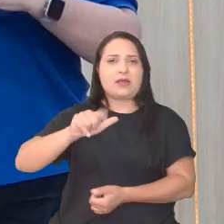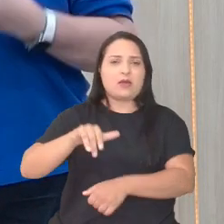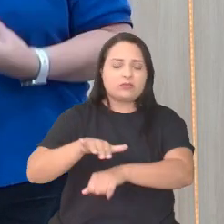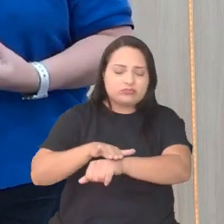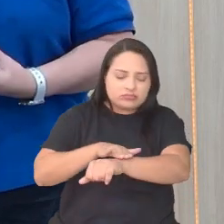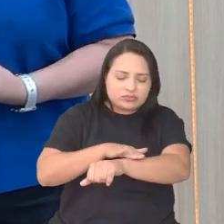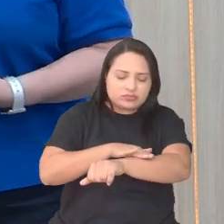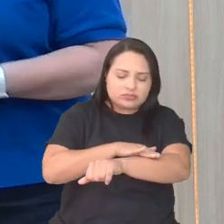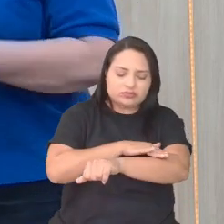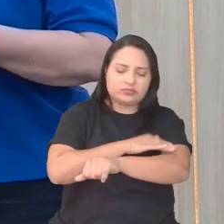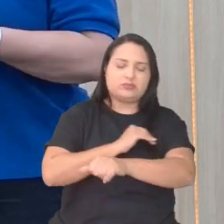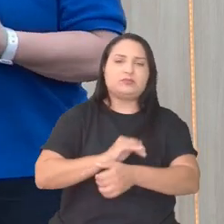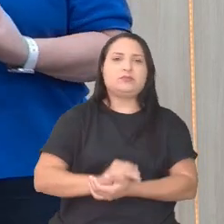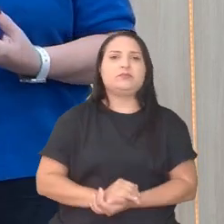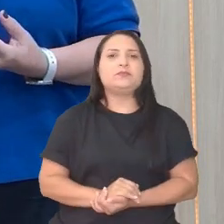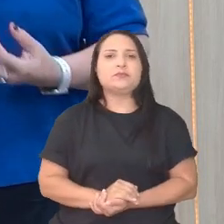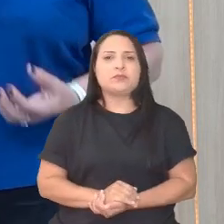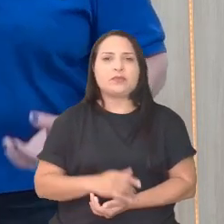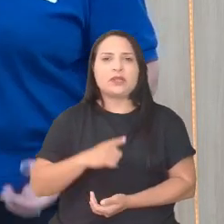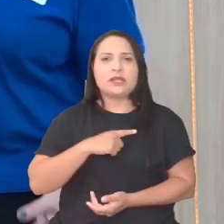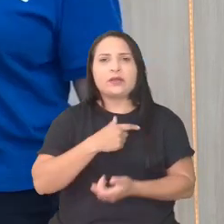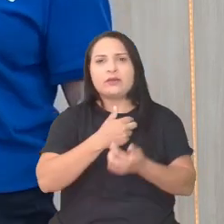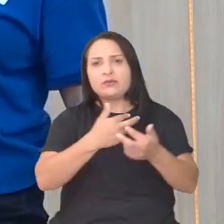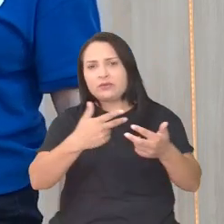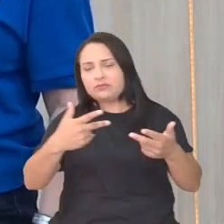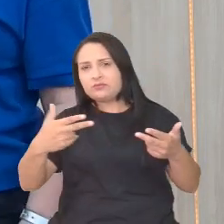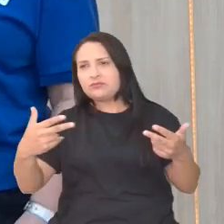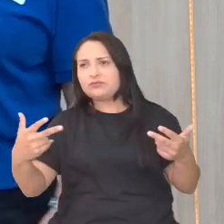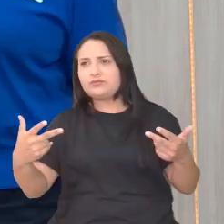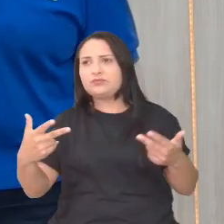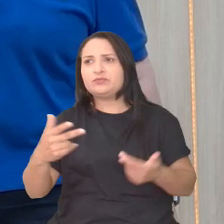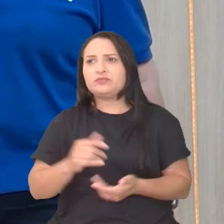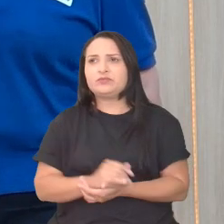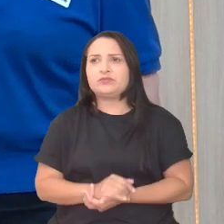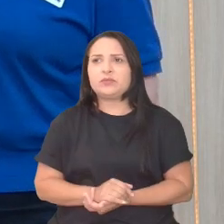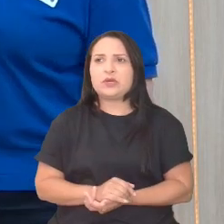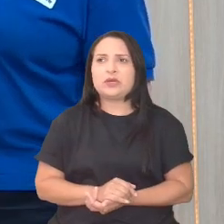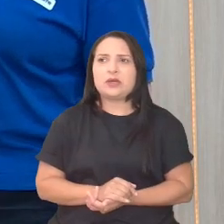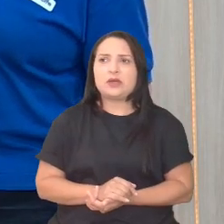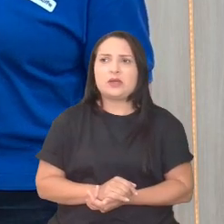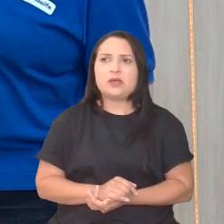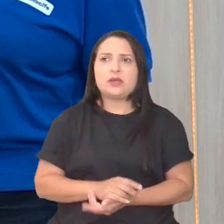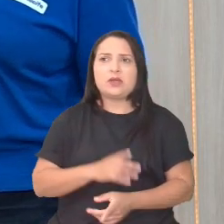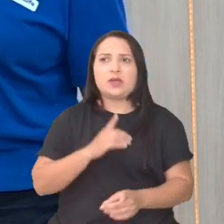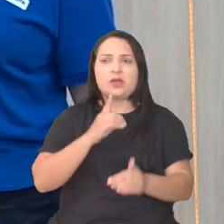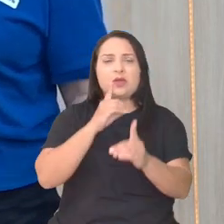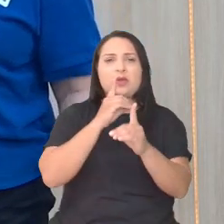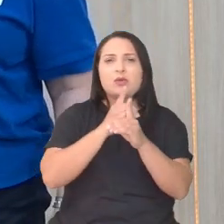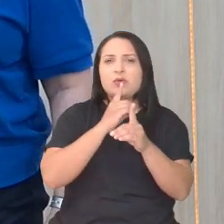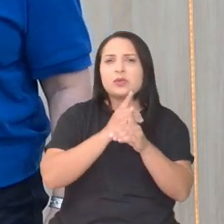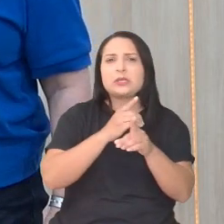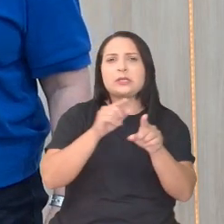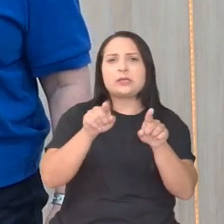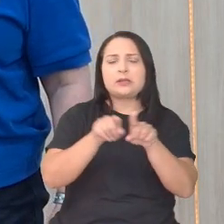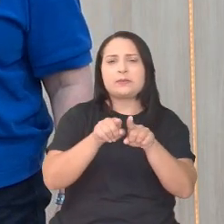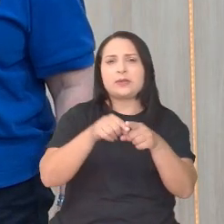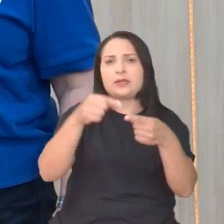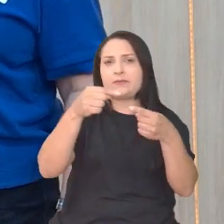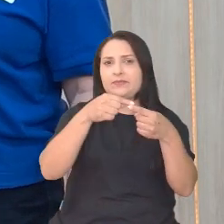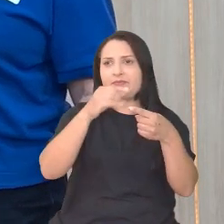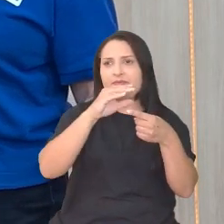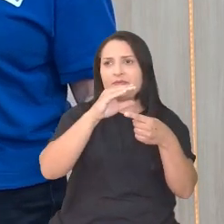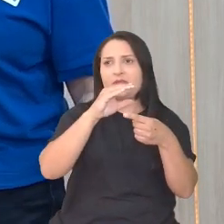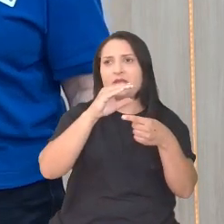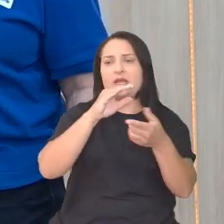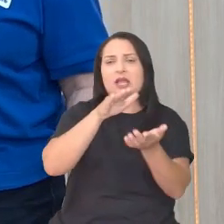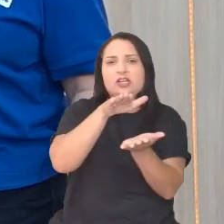existem formas, né, e de acordo com as funções, nós vamos encontrar o tecido epitelial de forma achatada,